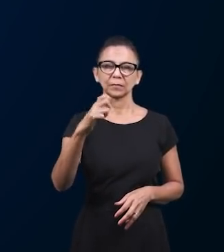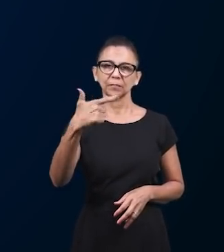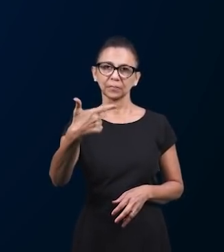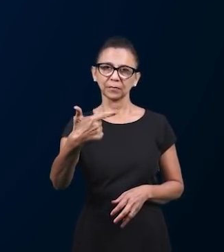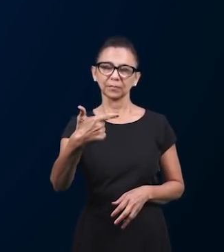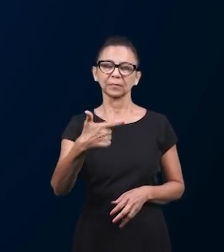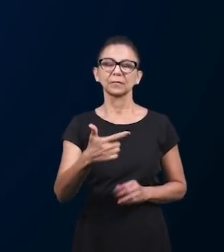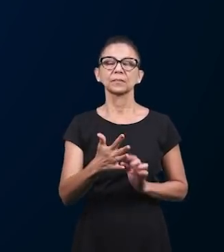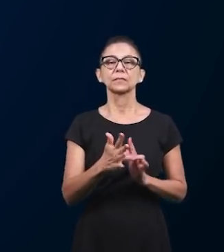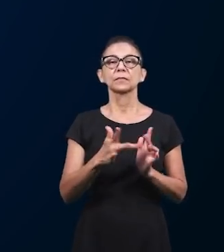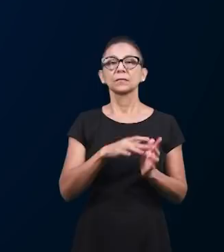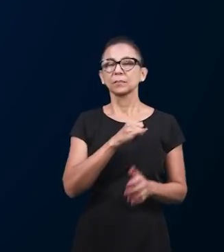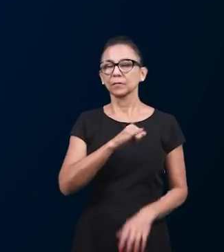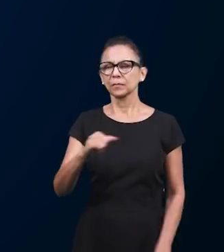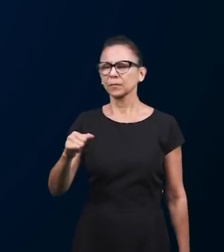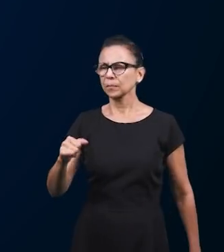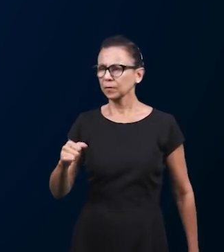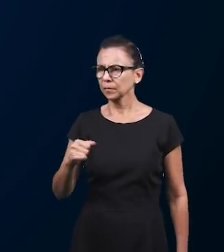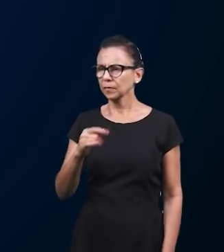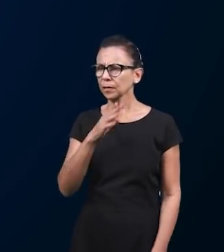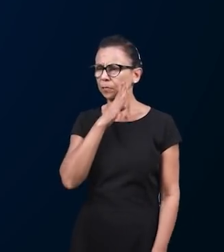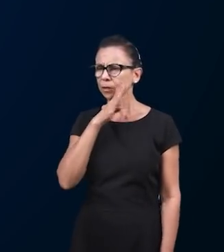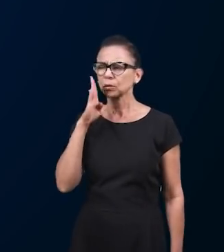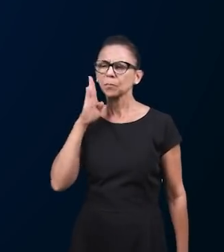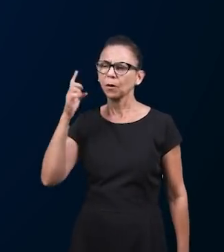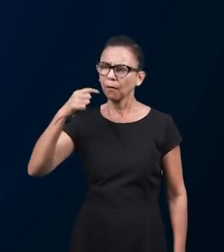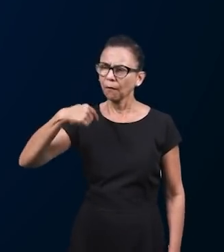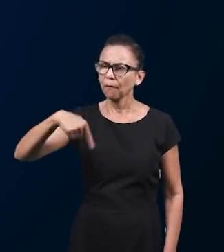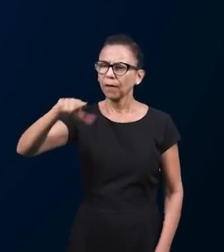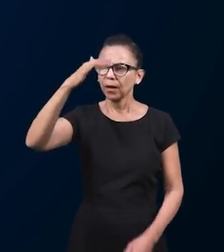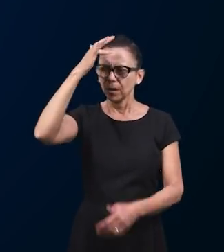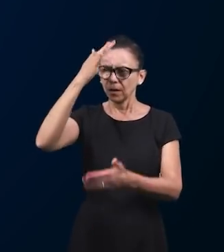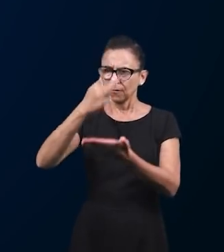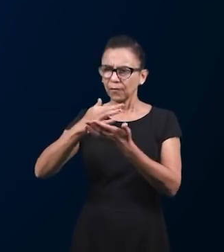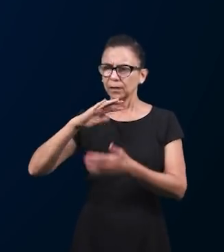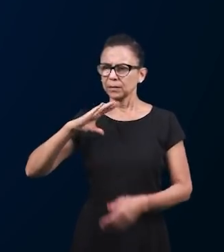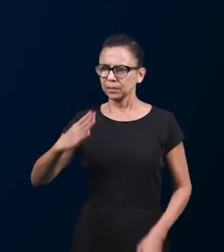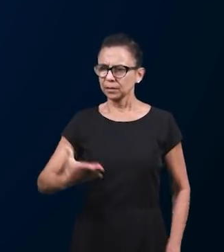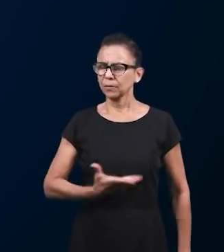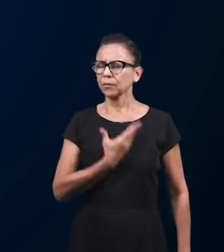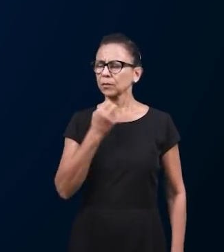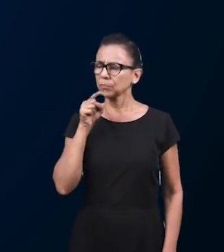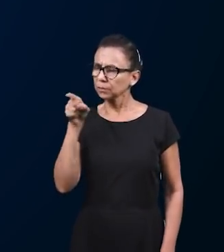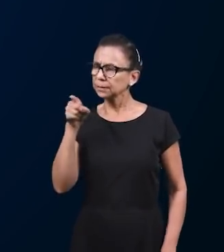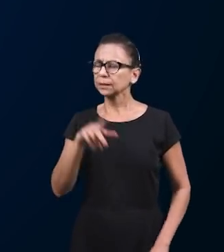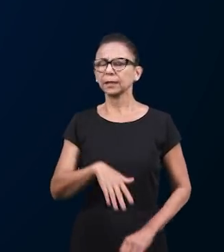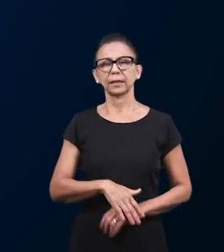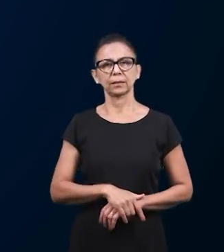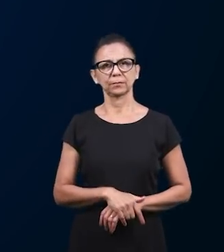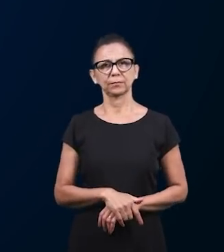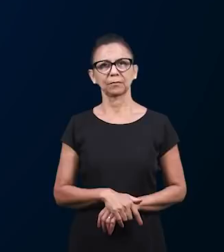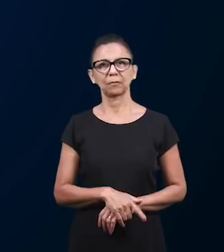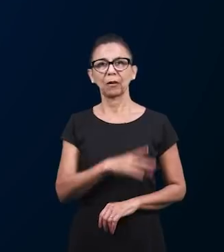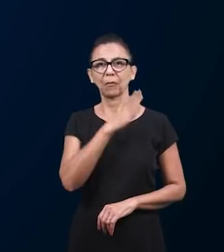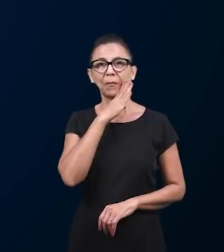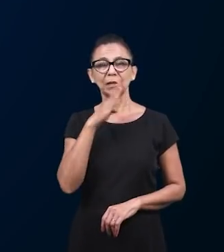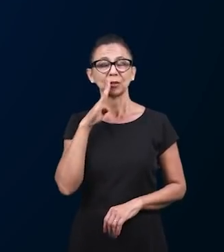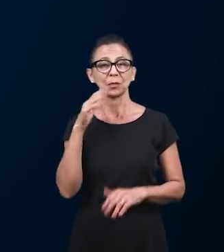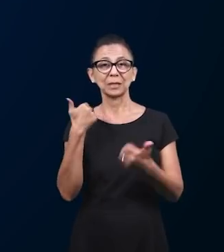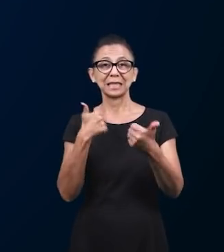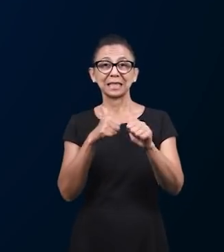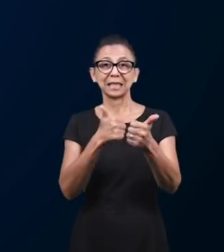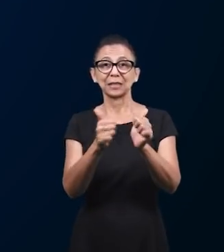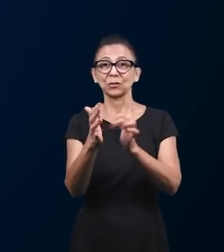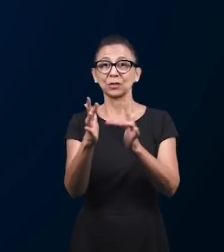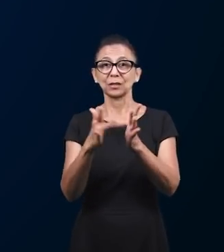E Jesus lhe disse: vai, a tua fé te salvou. E logo viu a Jesus e